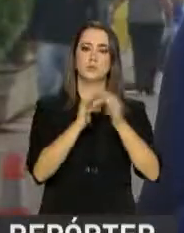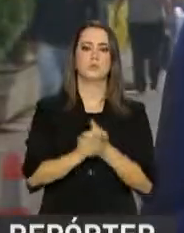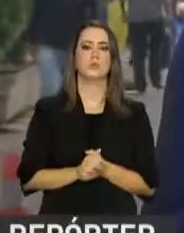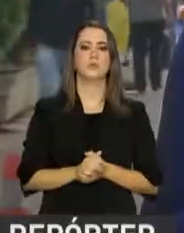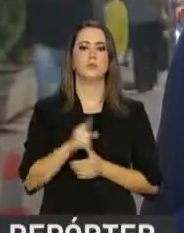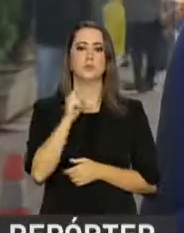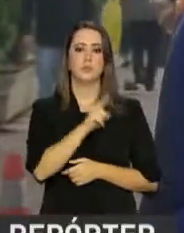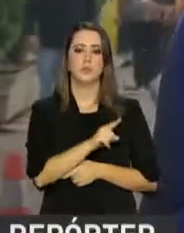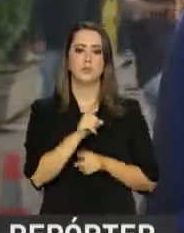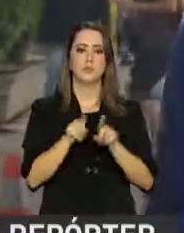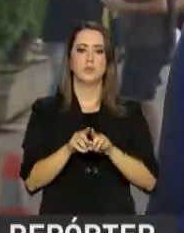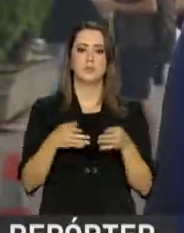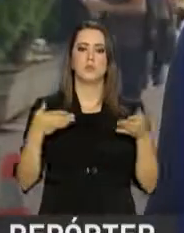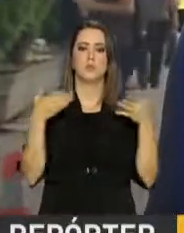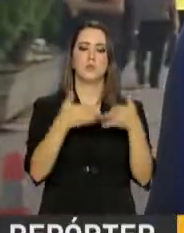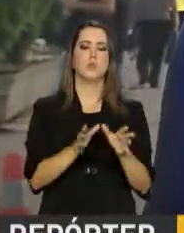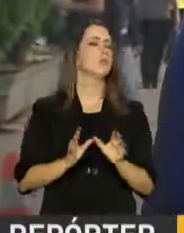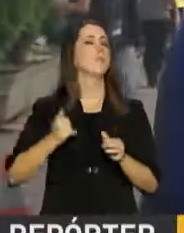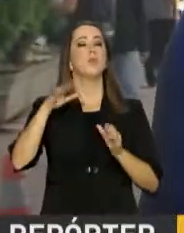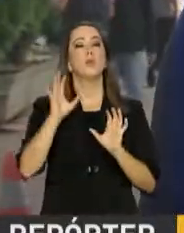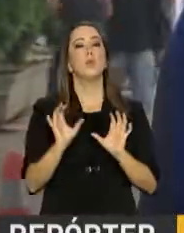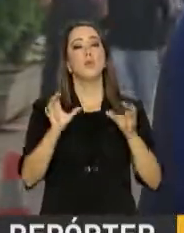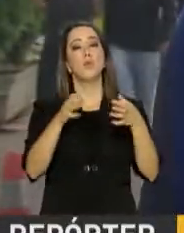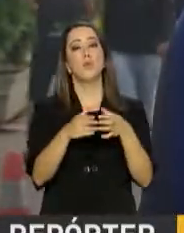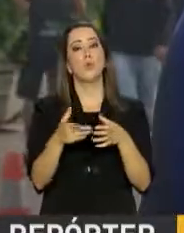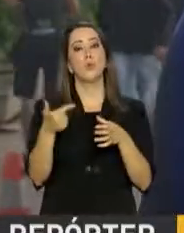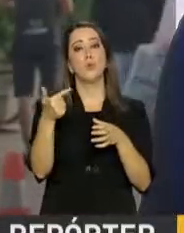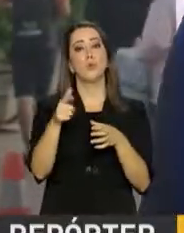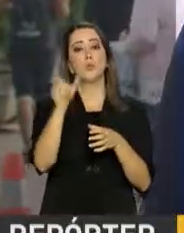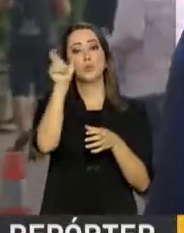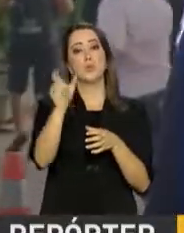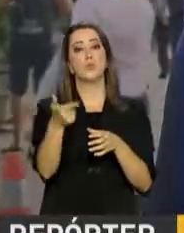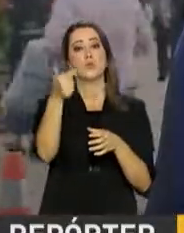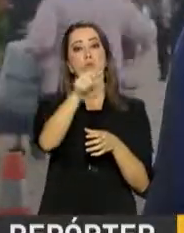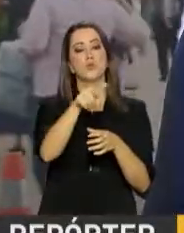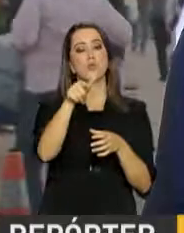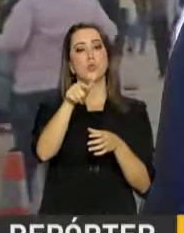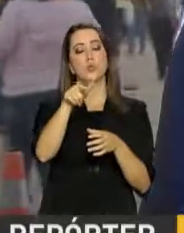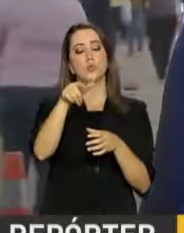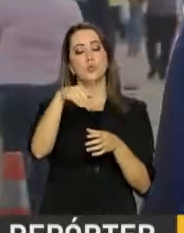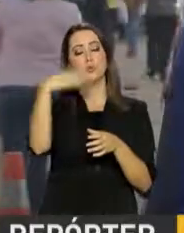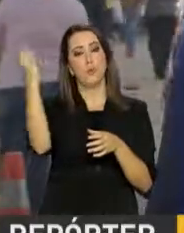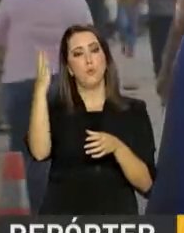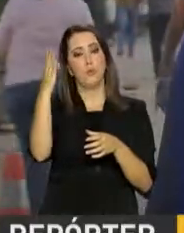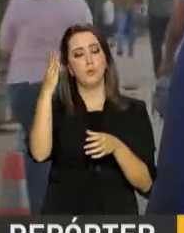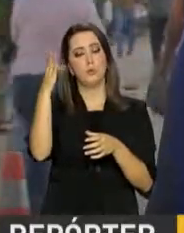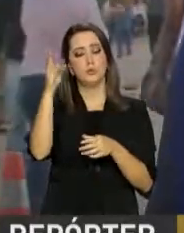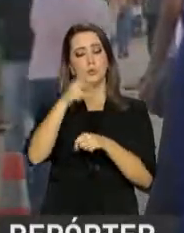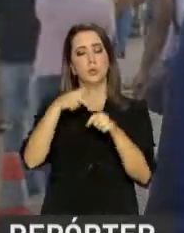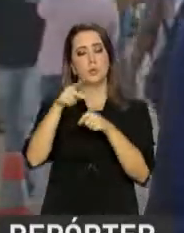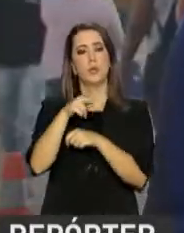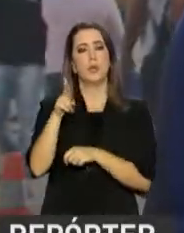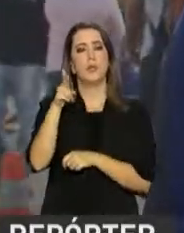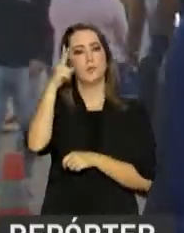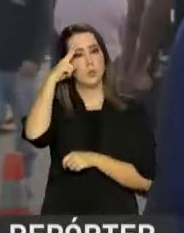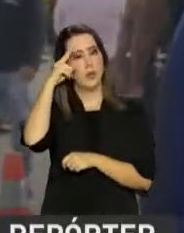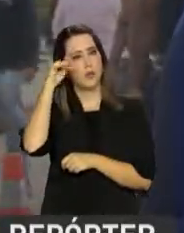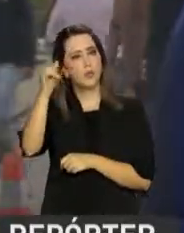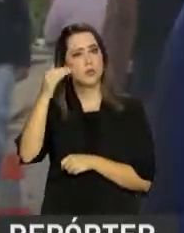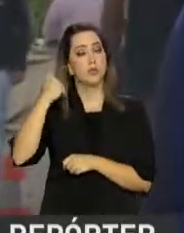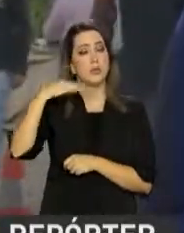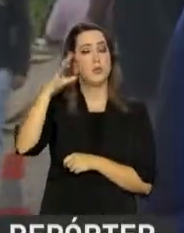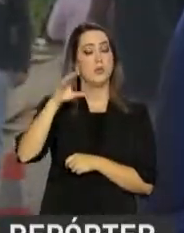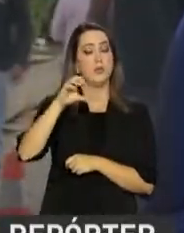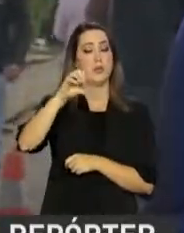O Diego faz parte do maior grupo de estrangeiros no país, os haitianos. Em 2016, já eram quase 81